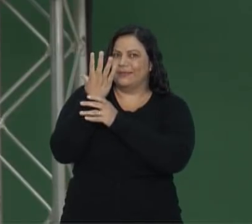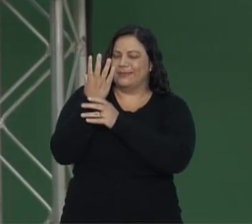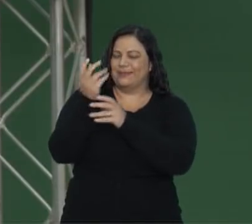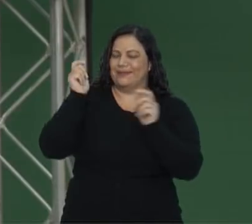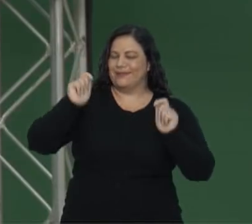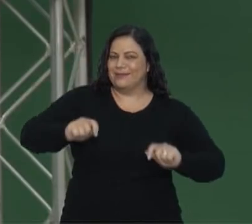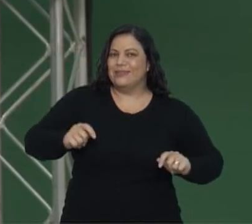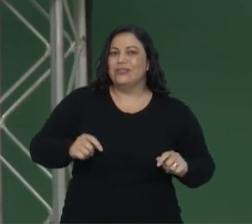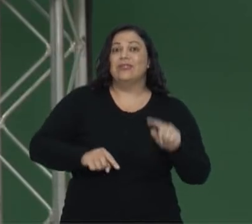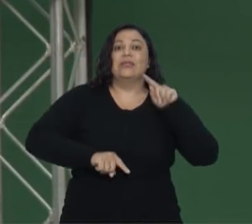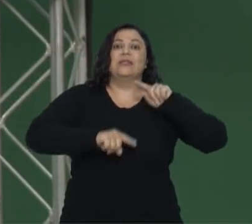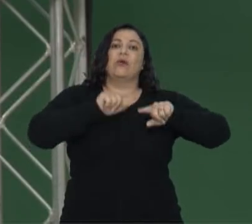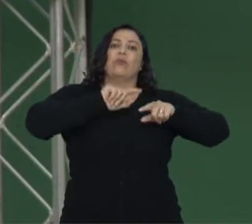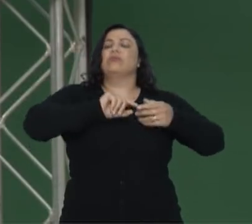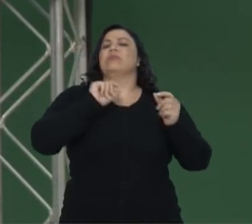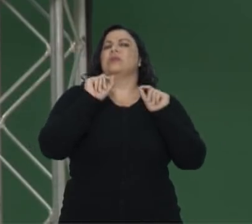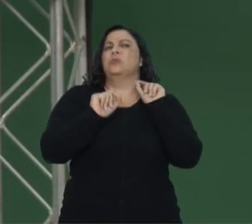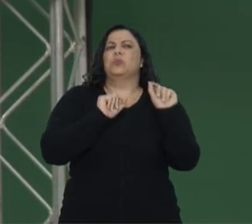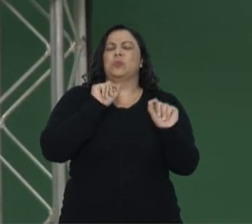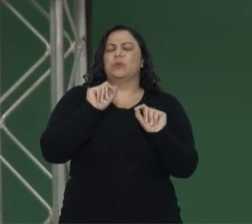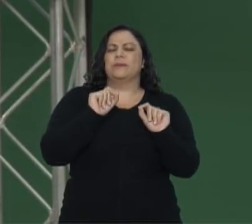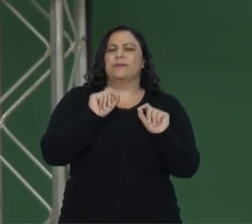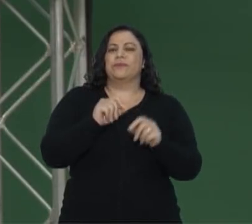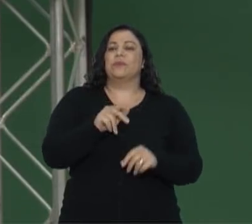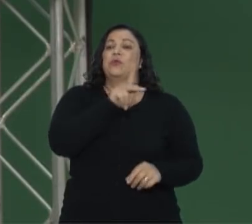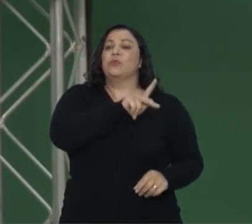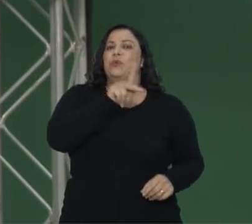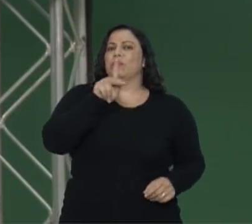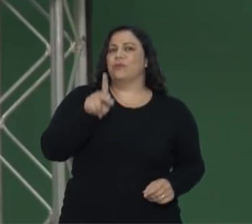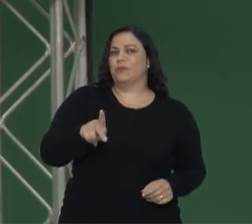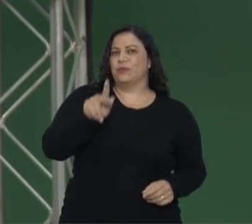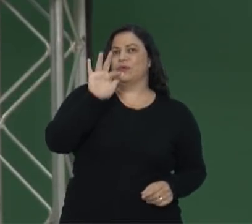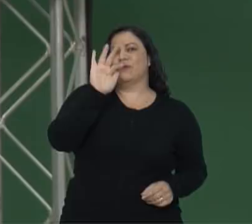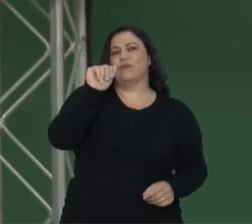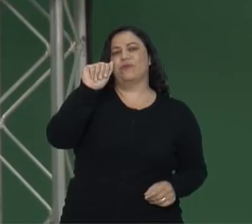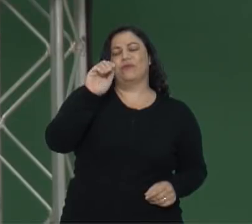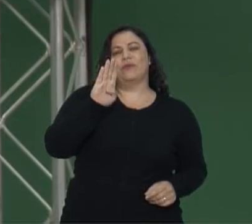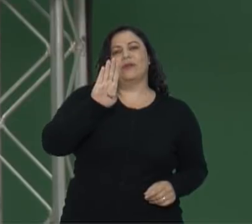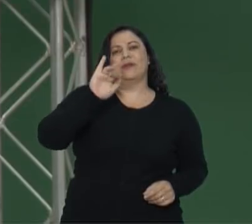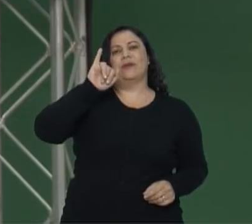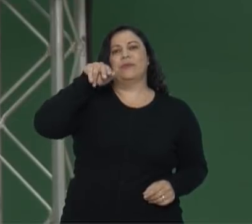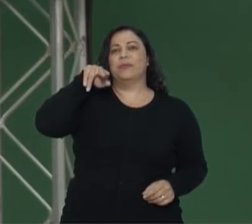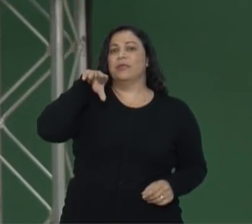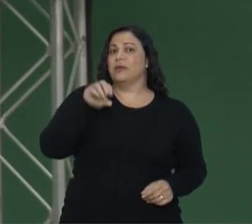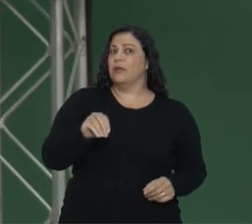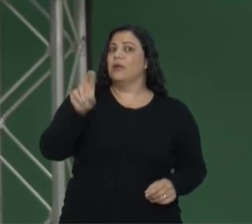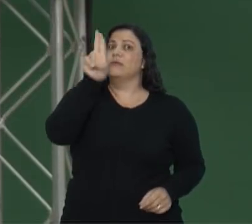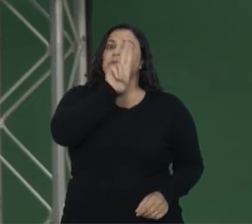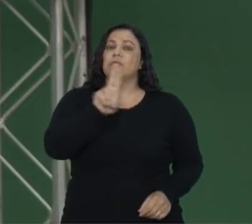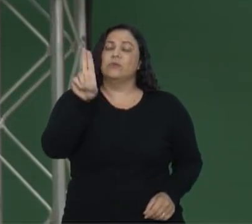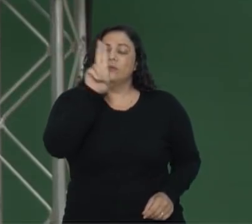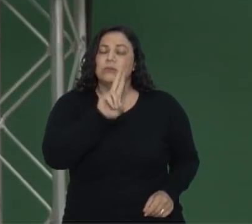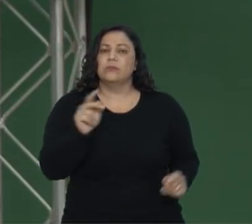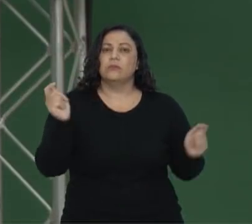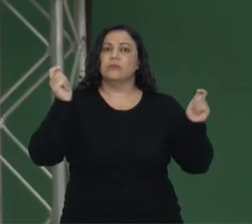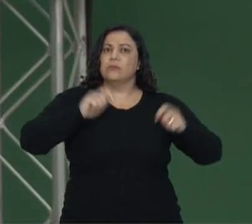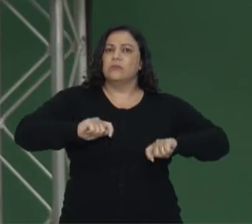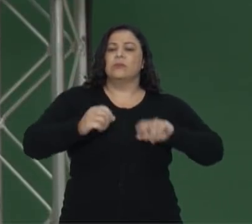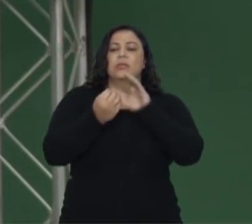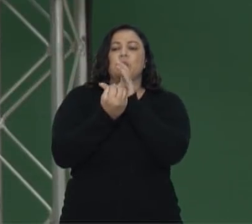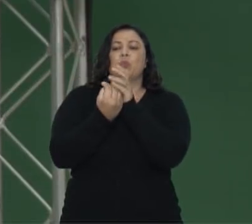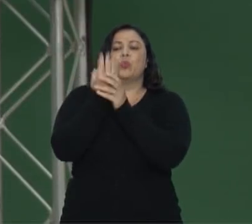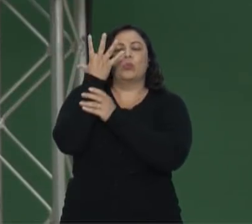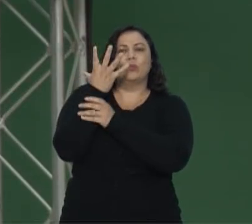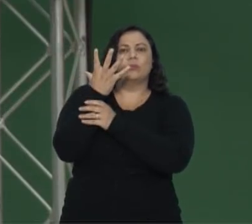eu tenho objetos que eu uso, Fabiano, no meu cotidiano, você aí na tua casa que você usa, que eles têm